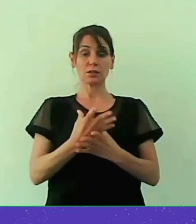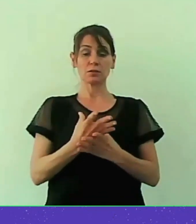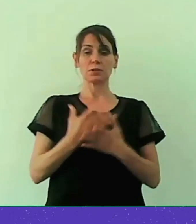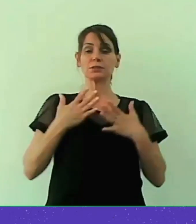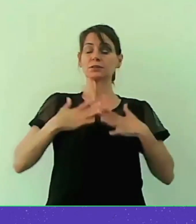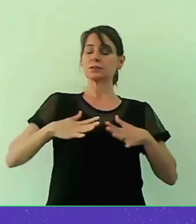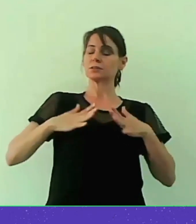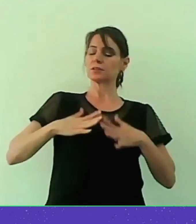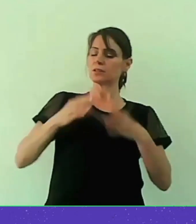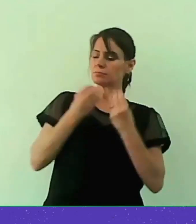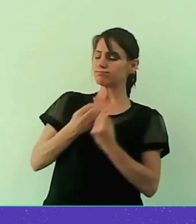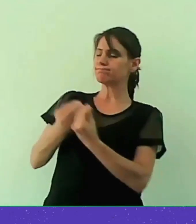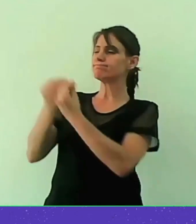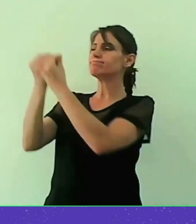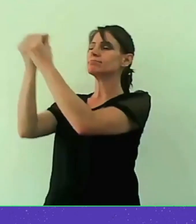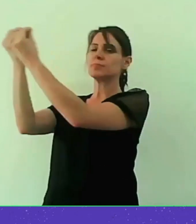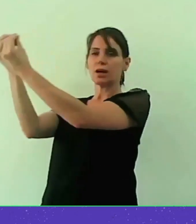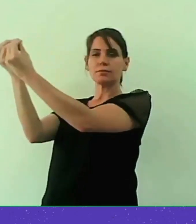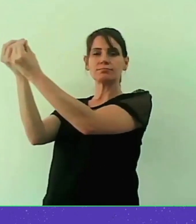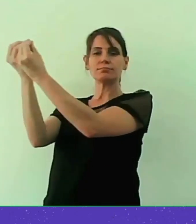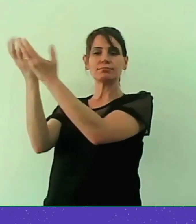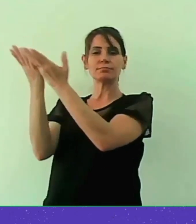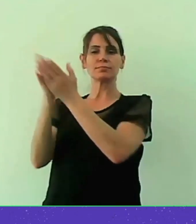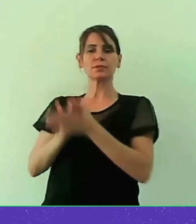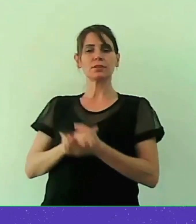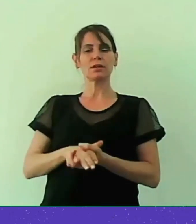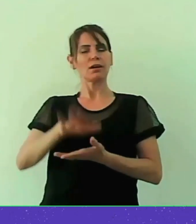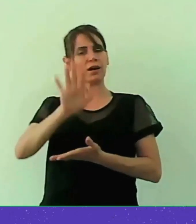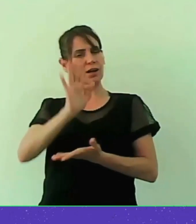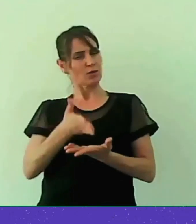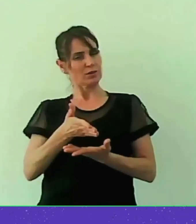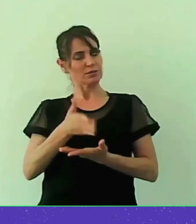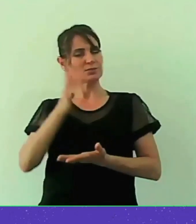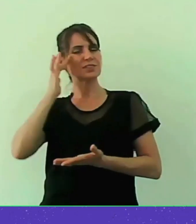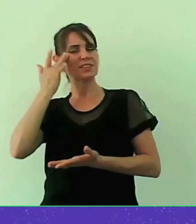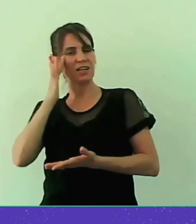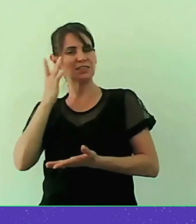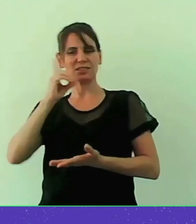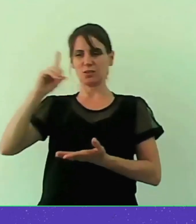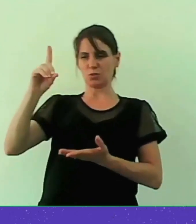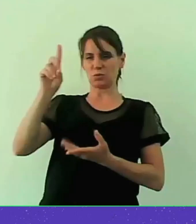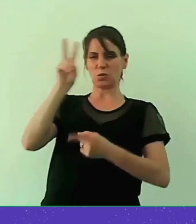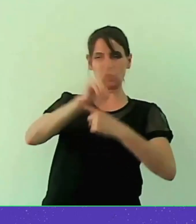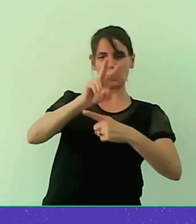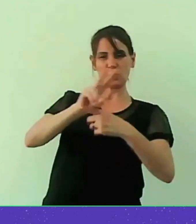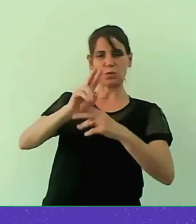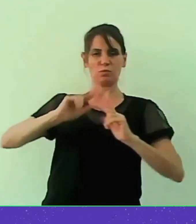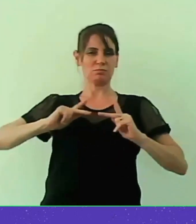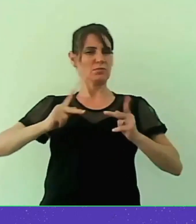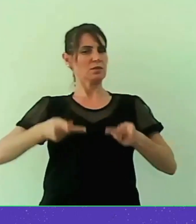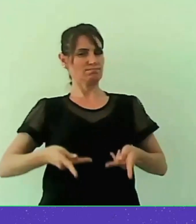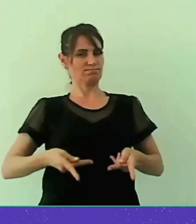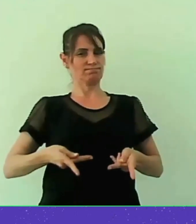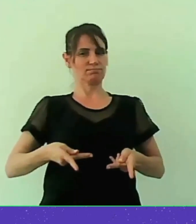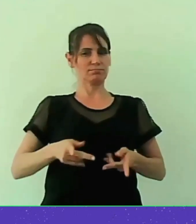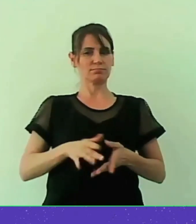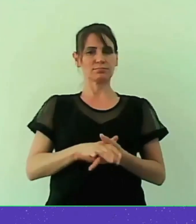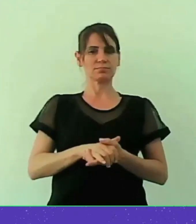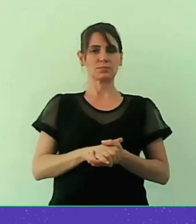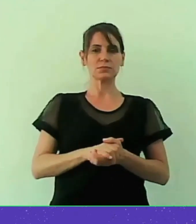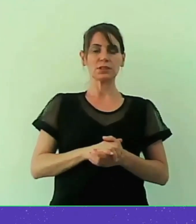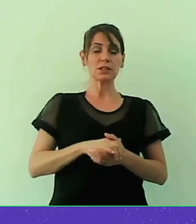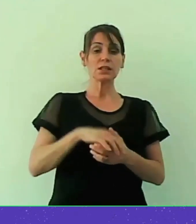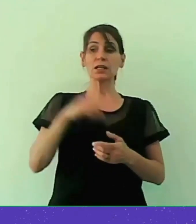E você acha que Deus não cuidaria do homem? Ele cuida de todas as